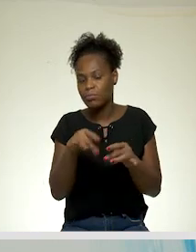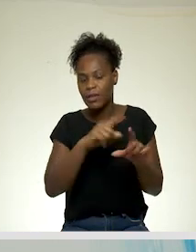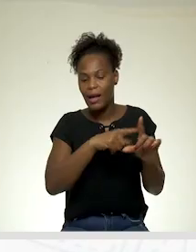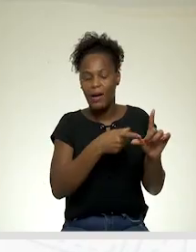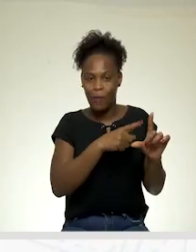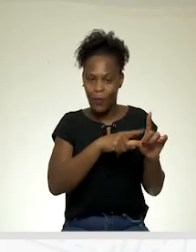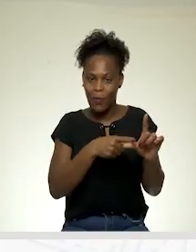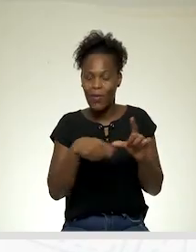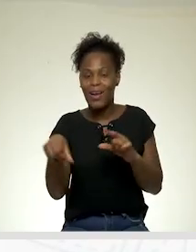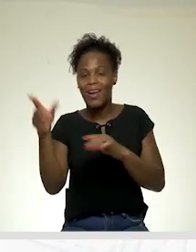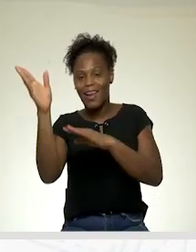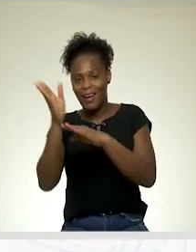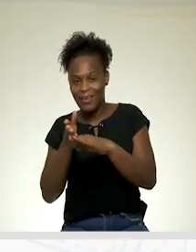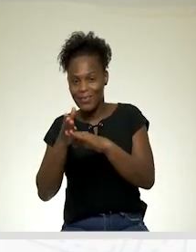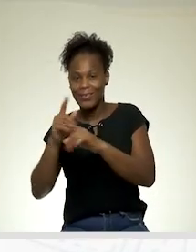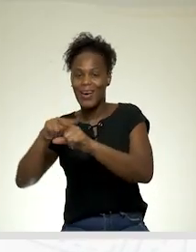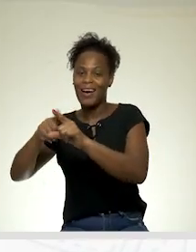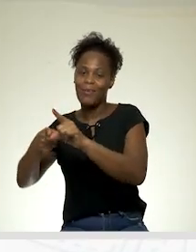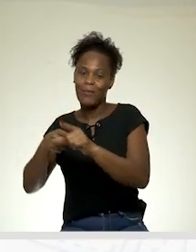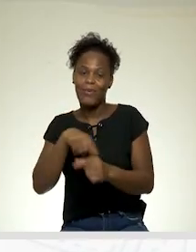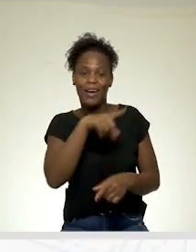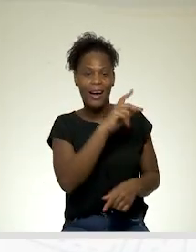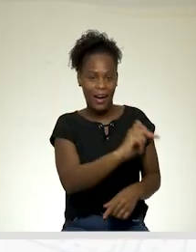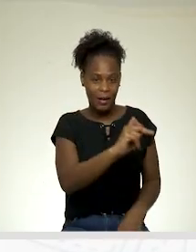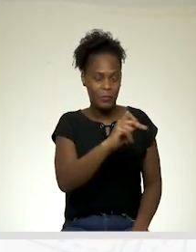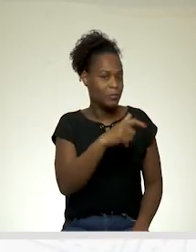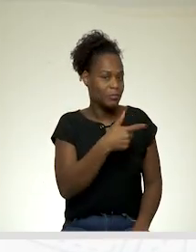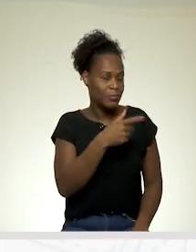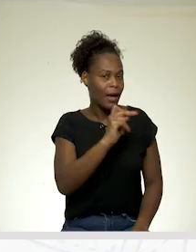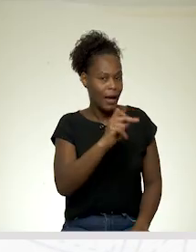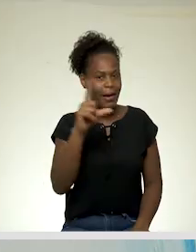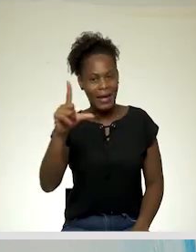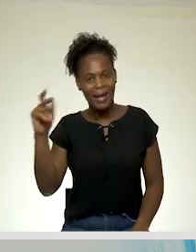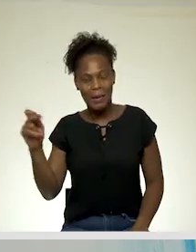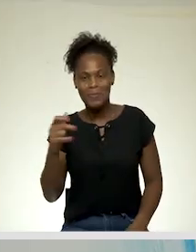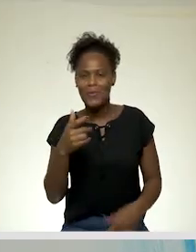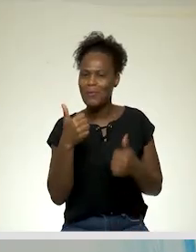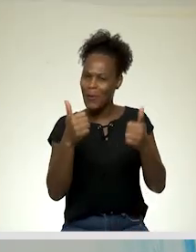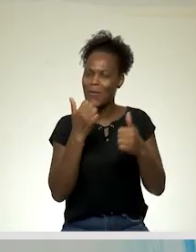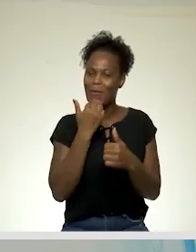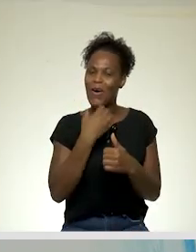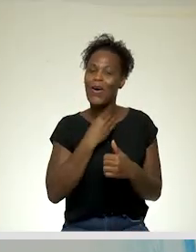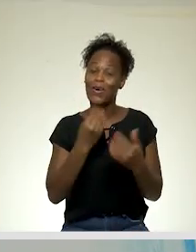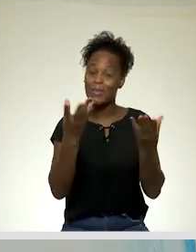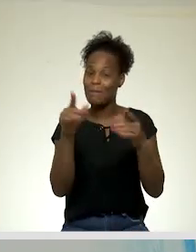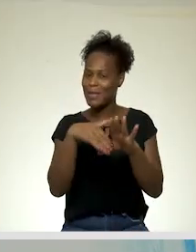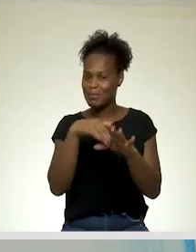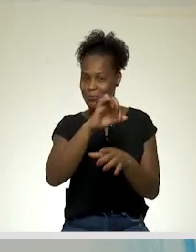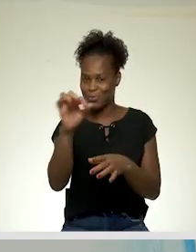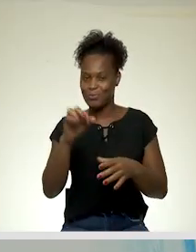é ângulo, lado, ângulo. Muito bem, gostei da vossa